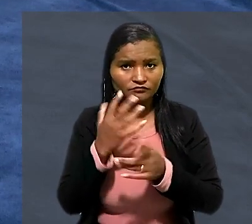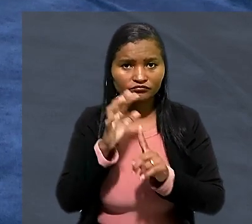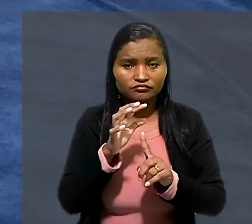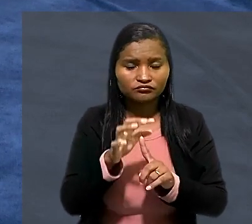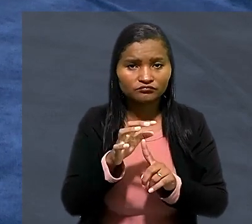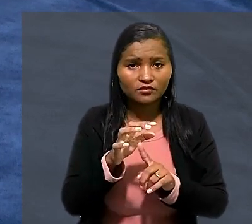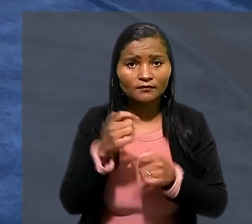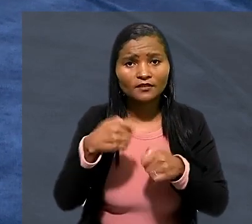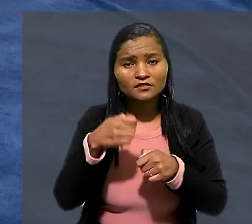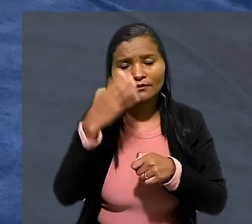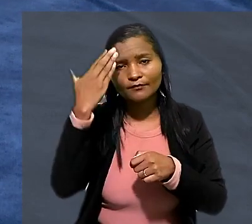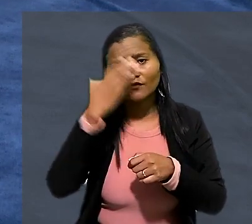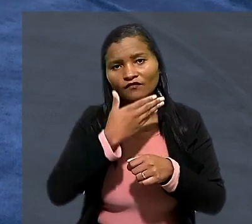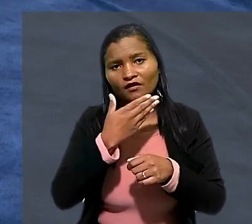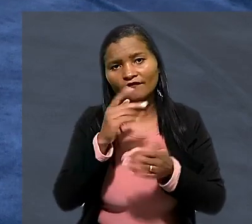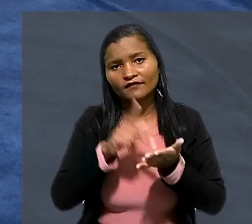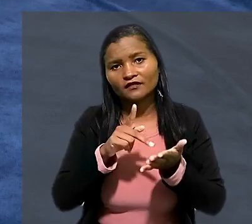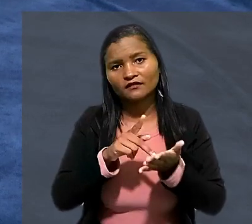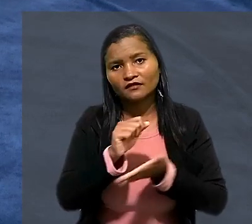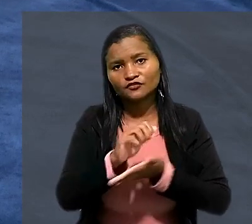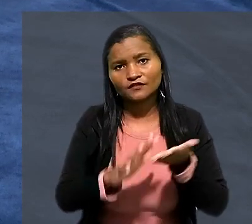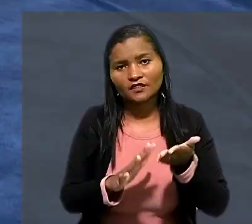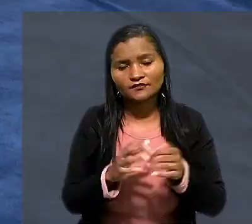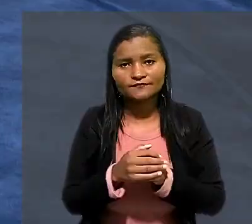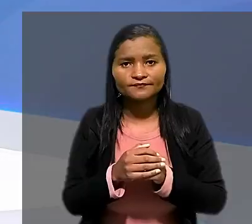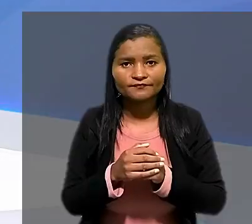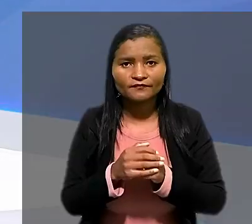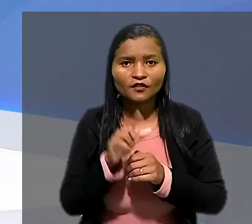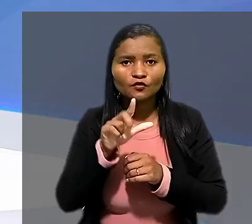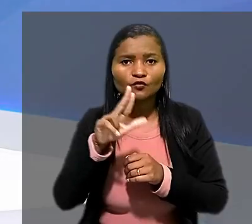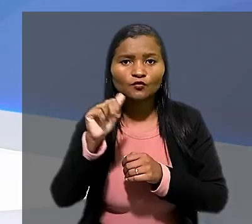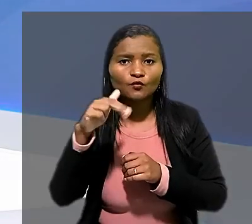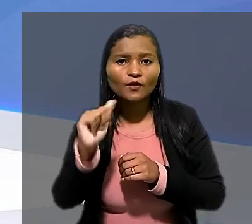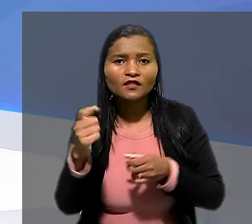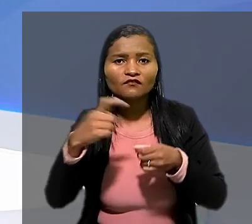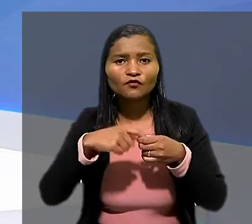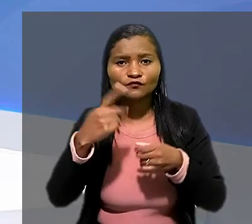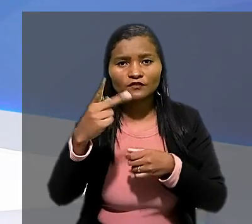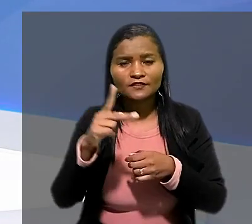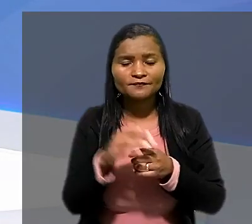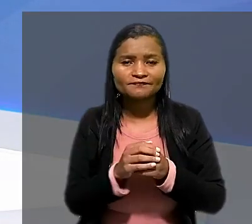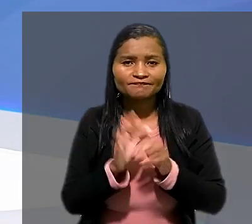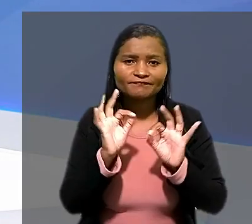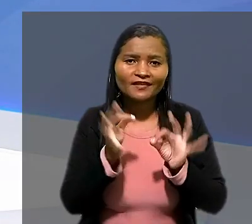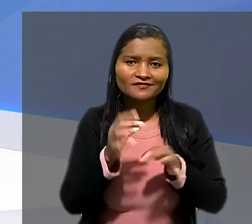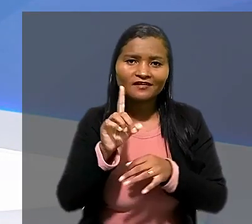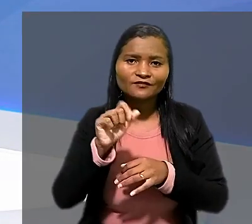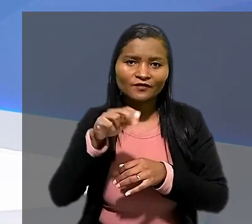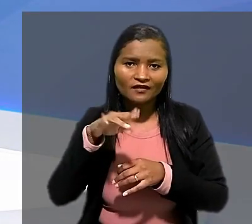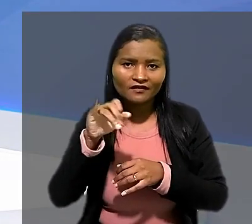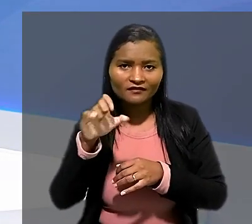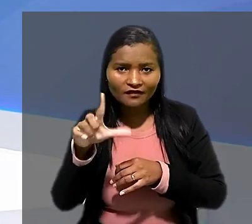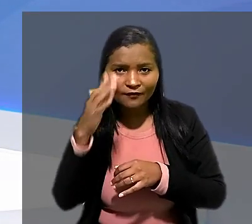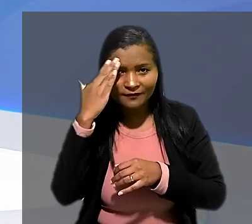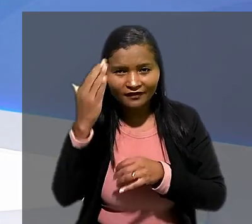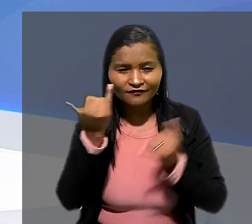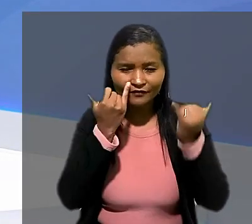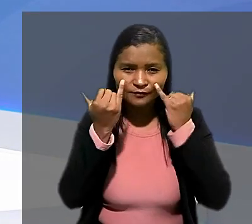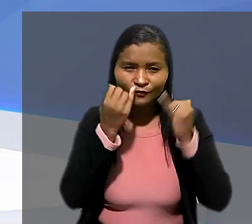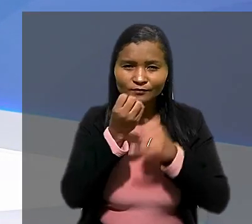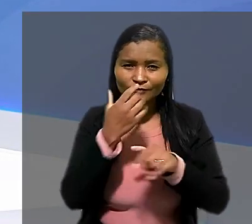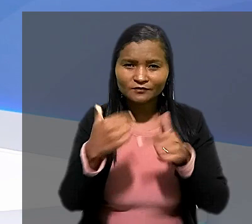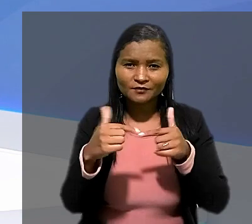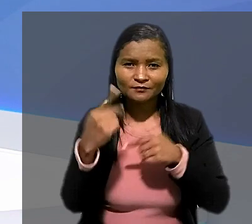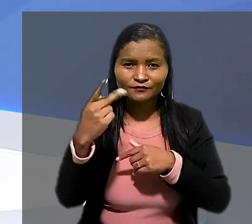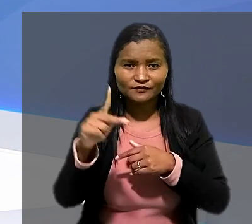sendo necessário provar as reais funções exercidas. Luana, eu volto com você. Tá certo, Daniel. Muito obrigada pelas informações